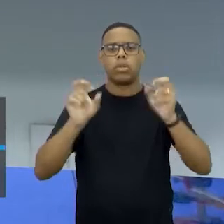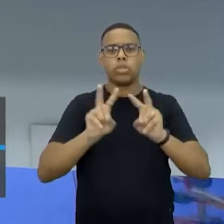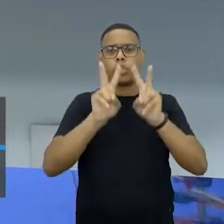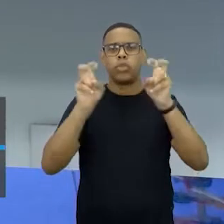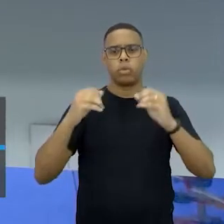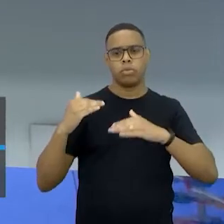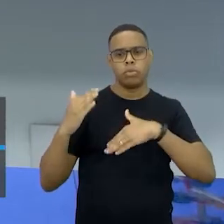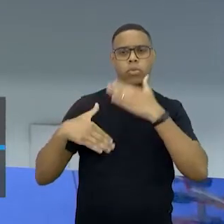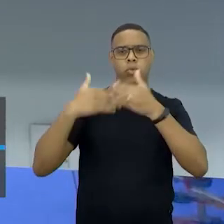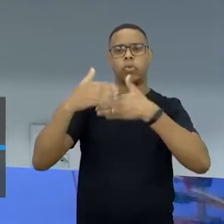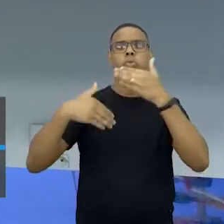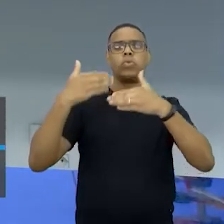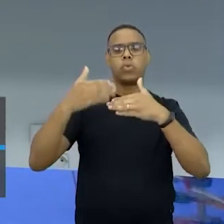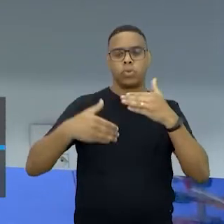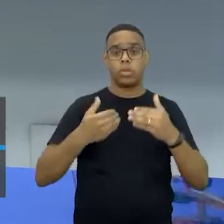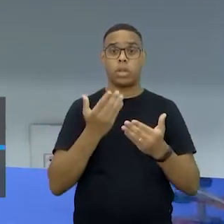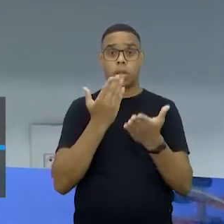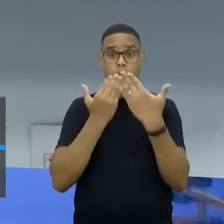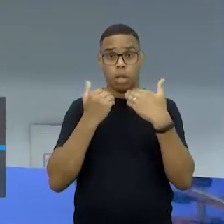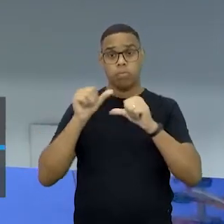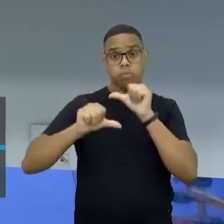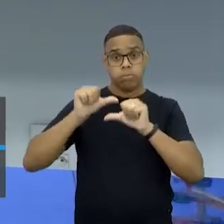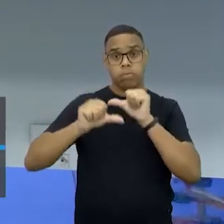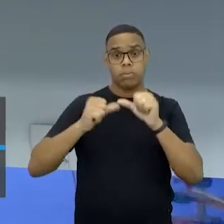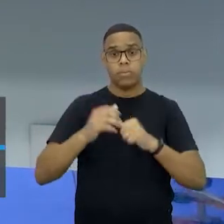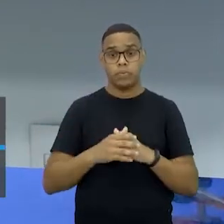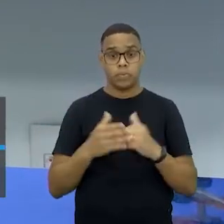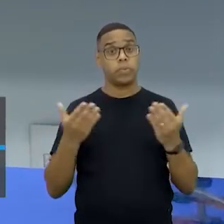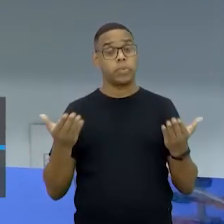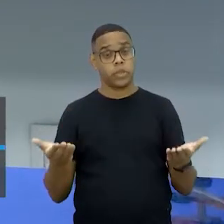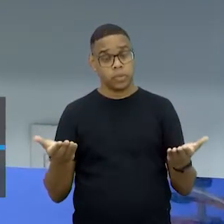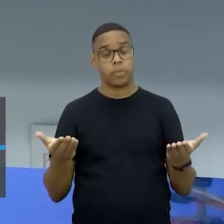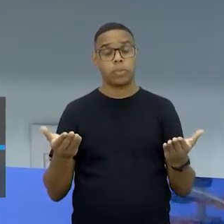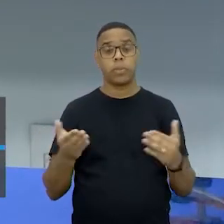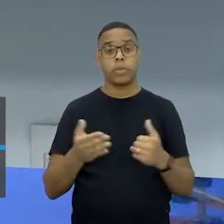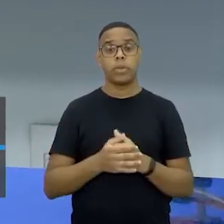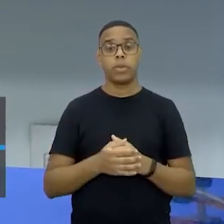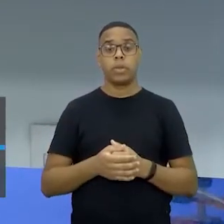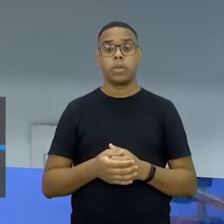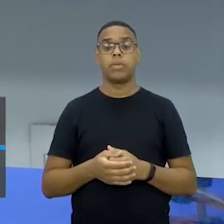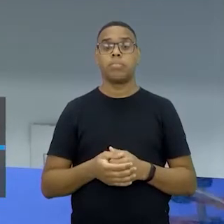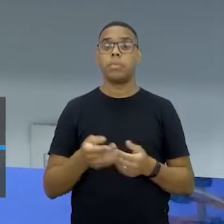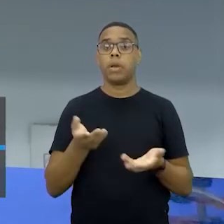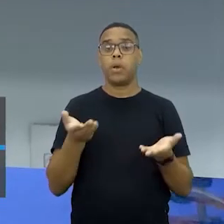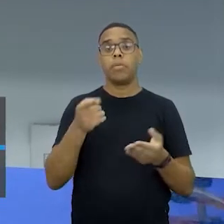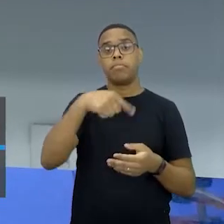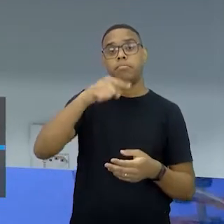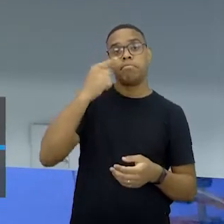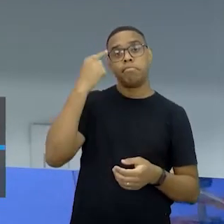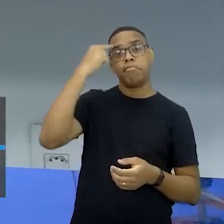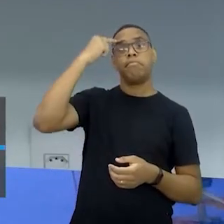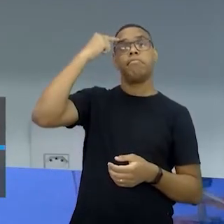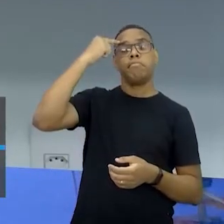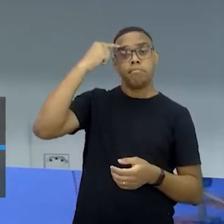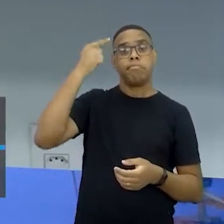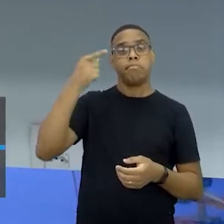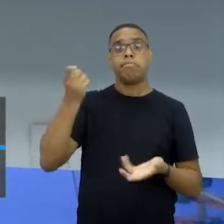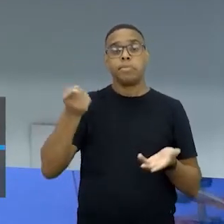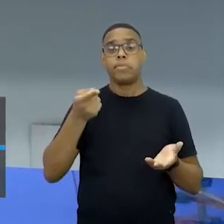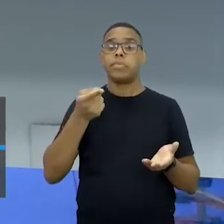da evolução da alimentação Então aí fica a ideia né para vocês Fica aí a